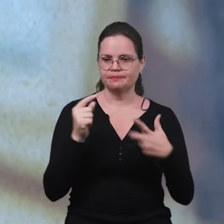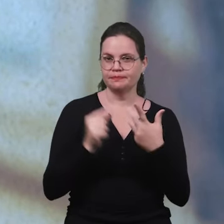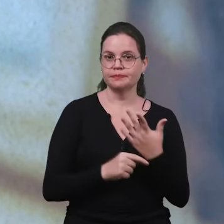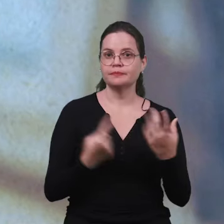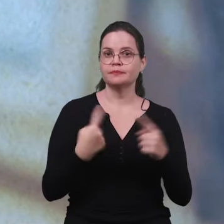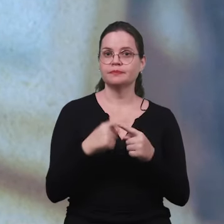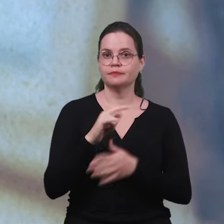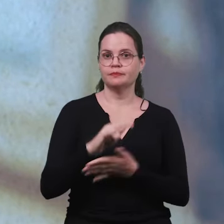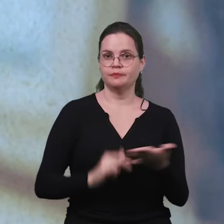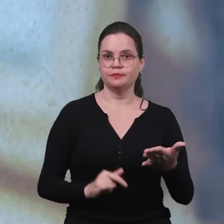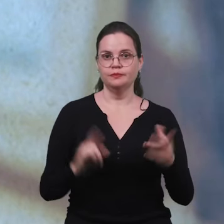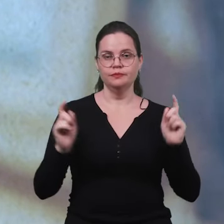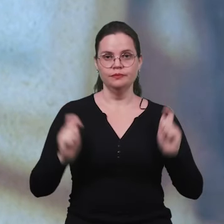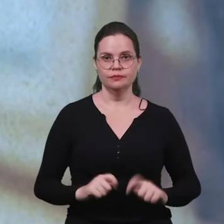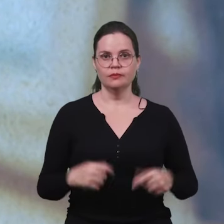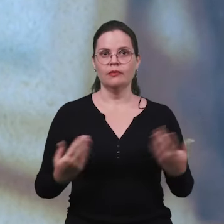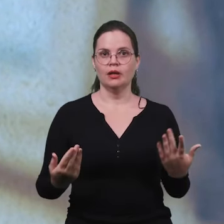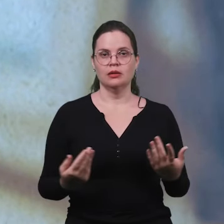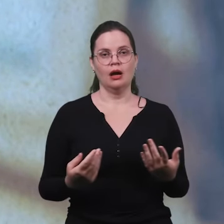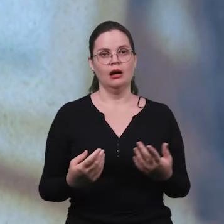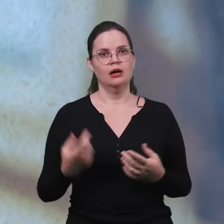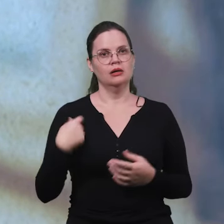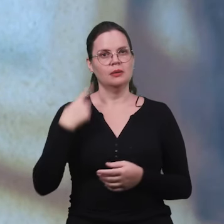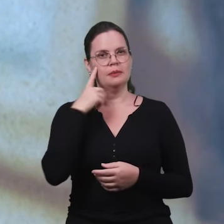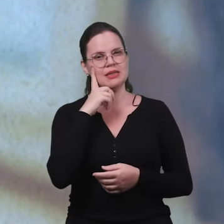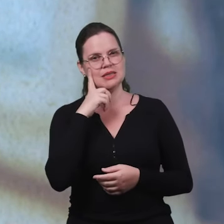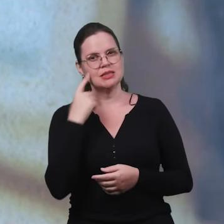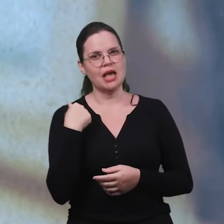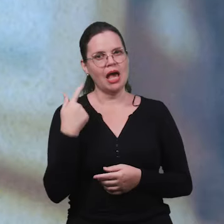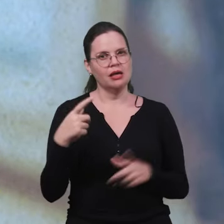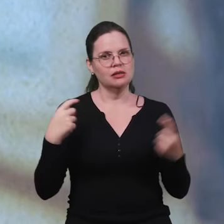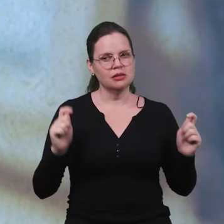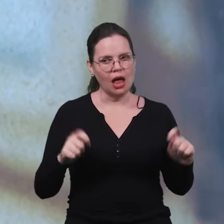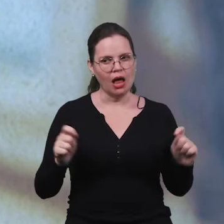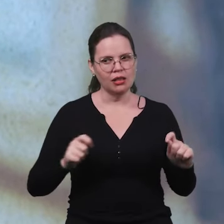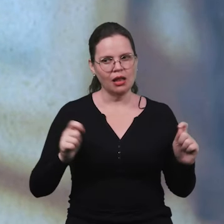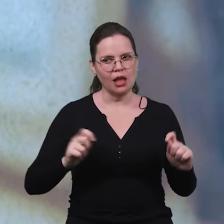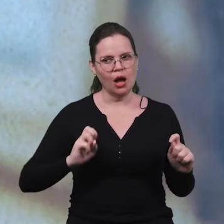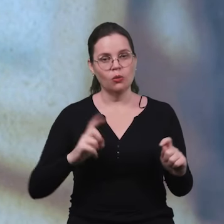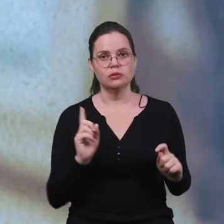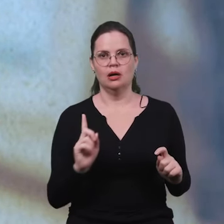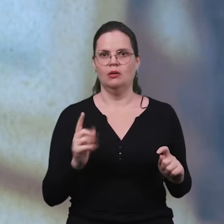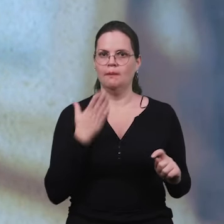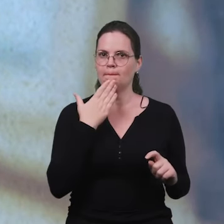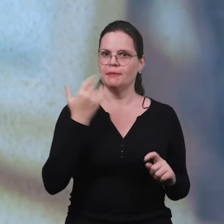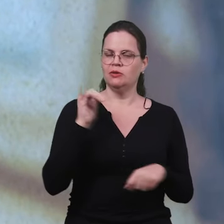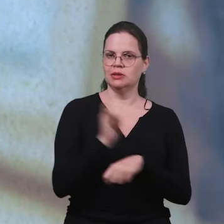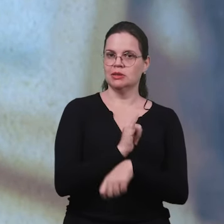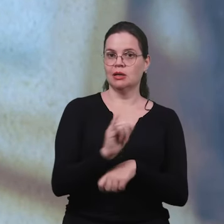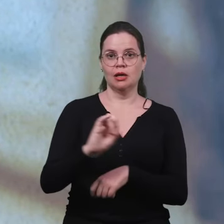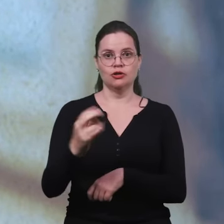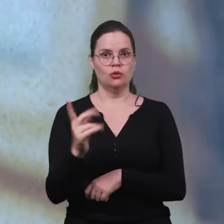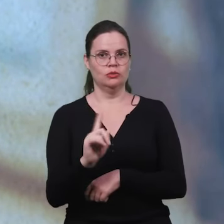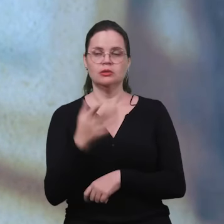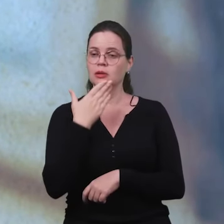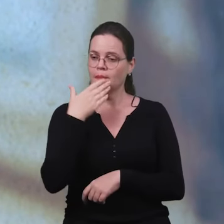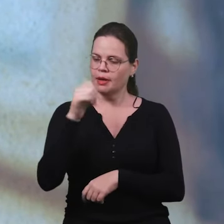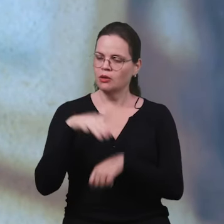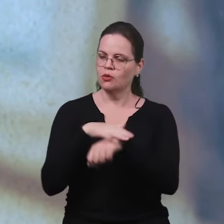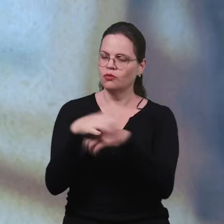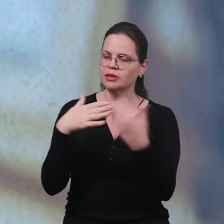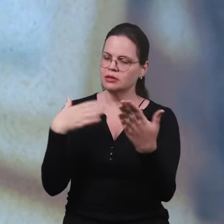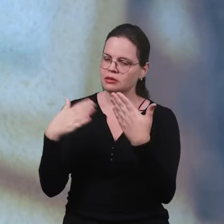que o documento ele tenha, ou se de fato aquilo que você está pensando em fazer, se realmente é a melhor estratégia, né? Então, isso é